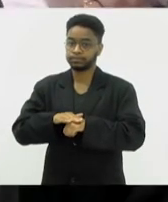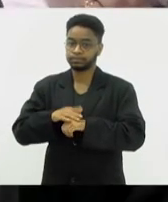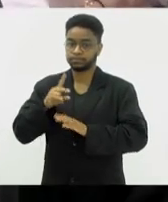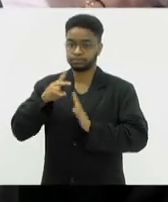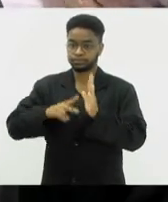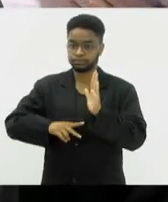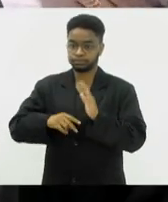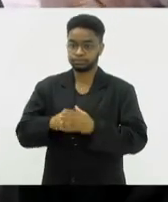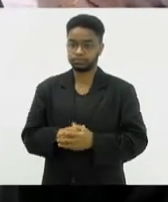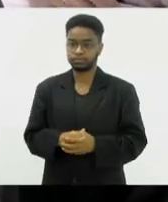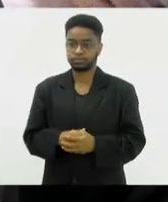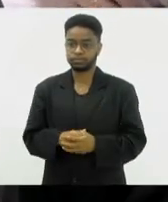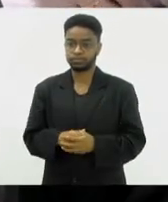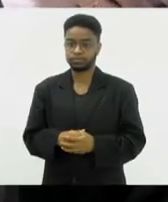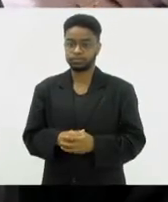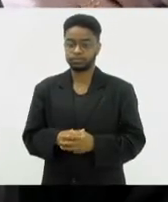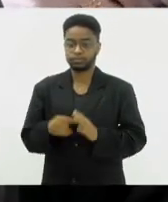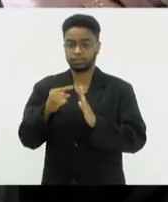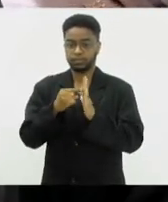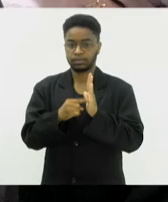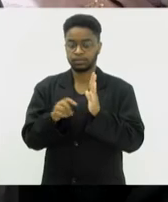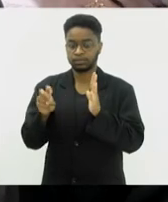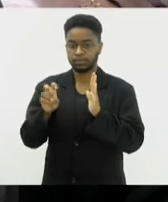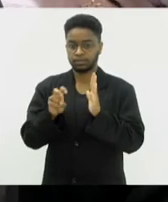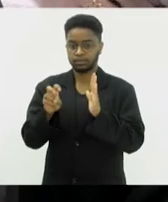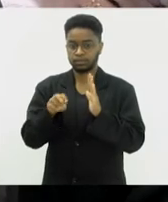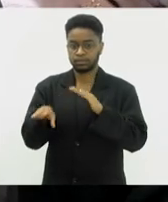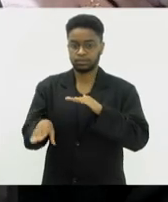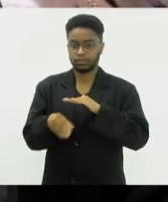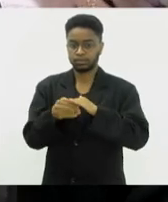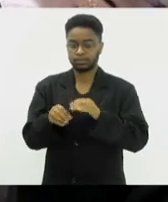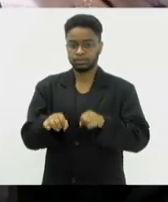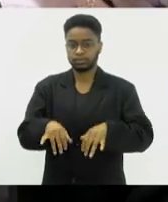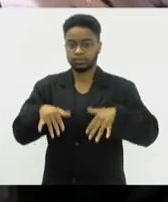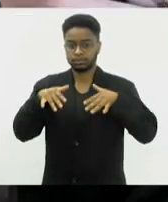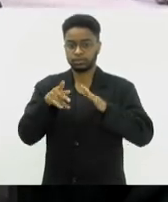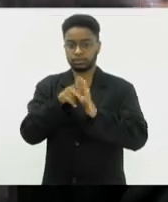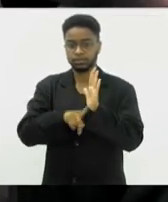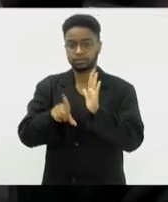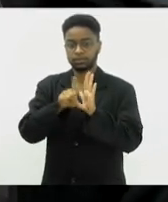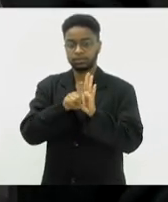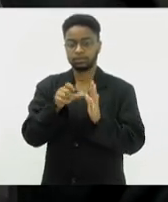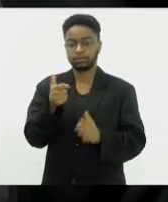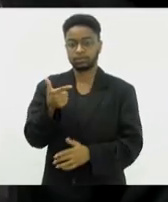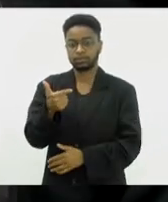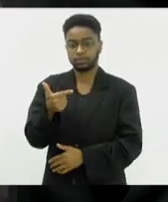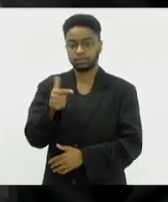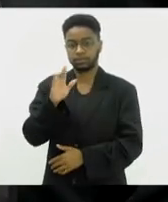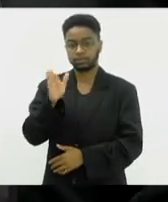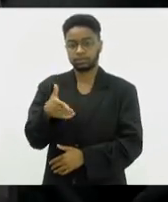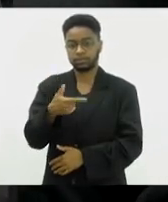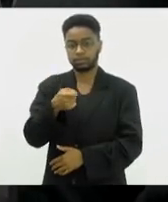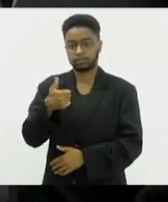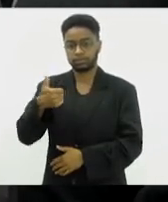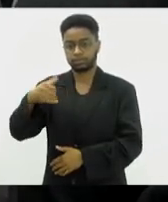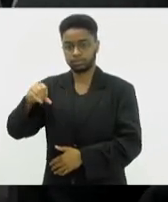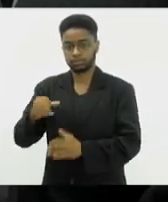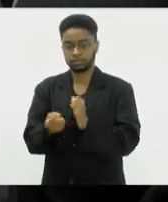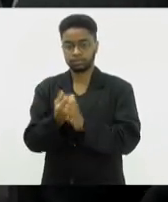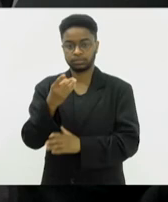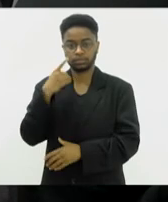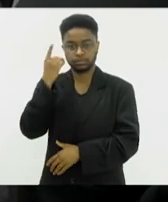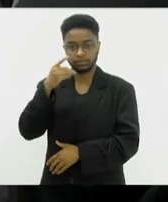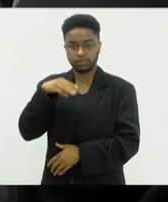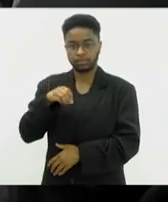ótimo. Item 5, emendas de plenário ao projeto de lei número 12 de 2019, de autoria do